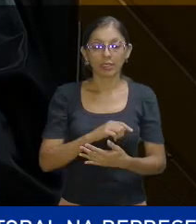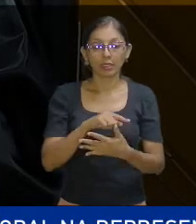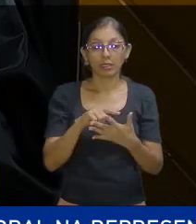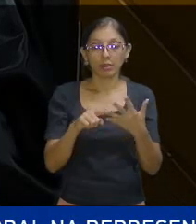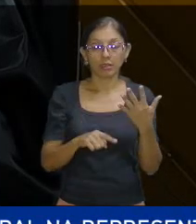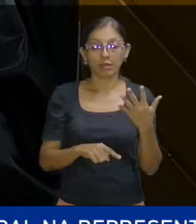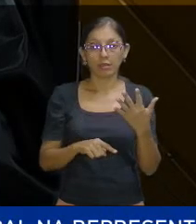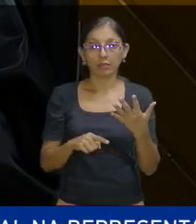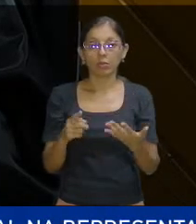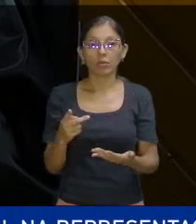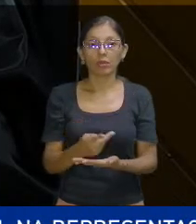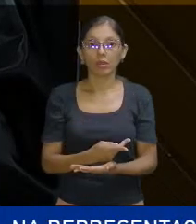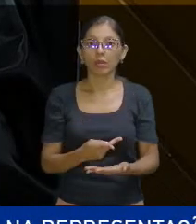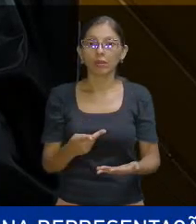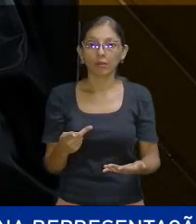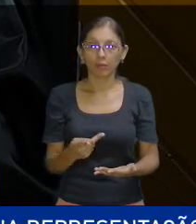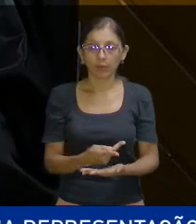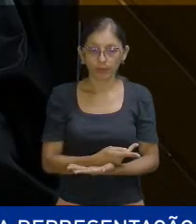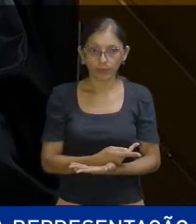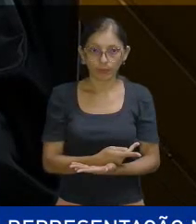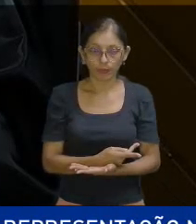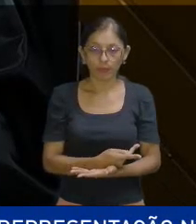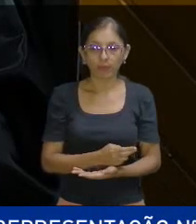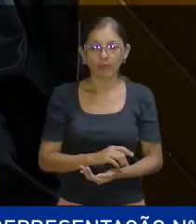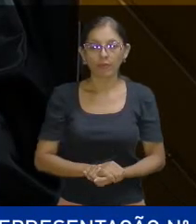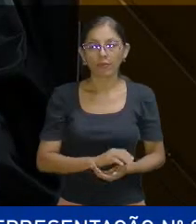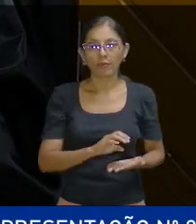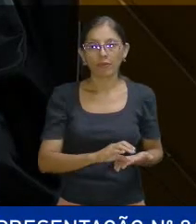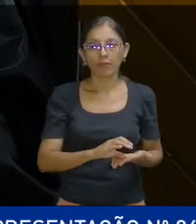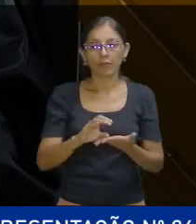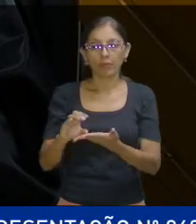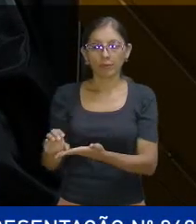infrações e recebeu cerca de